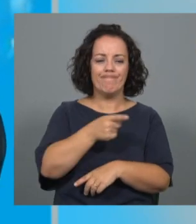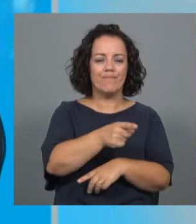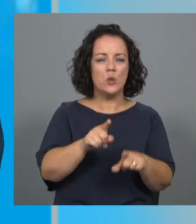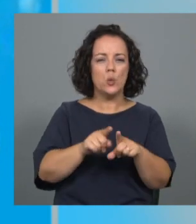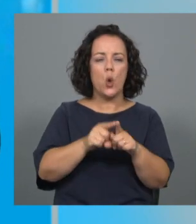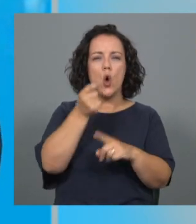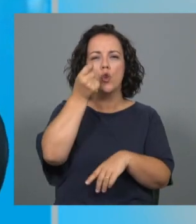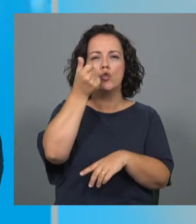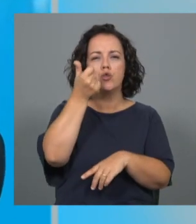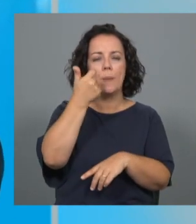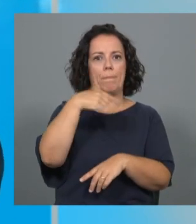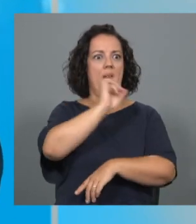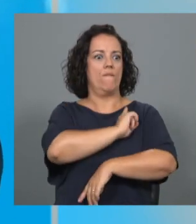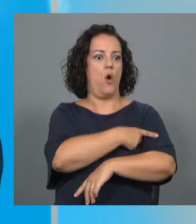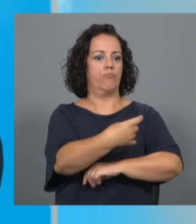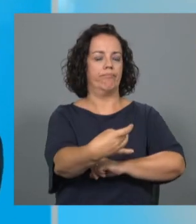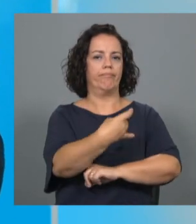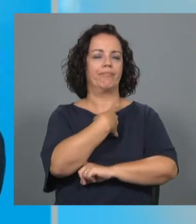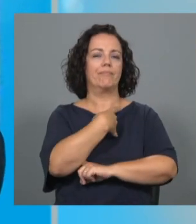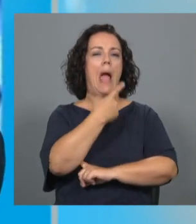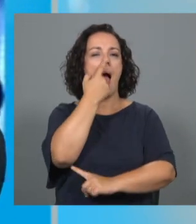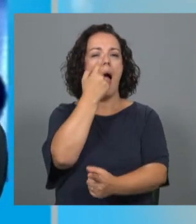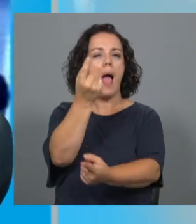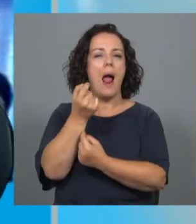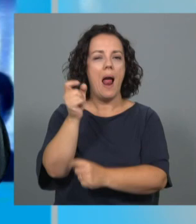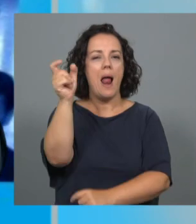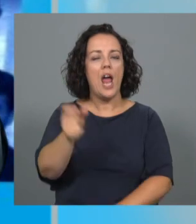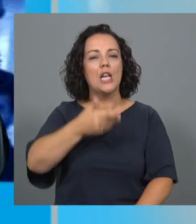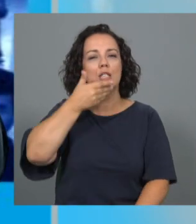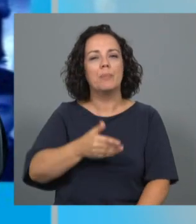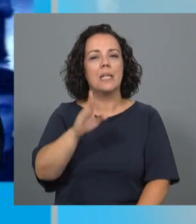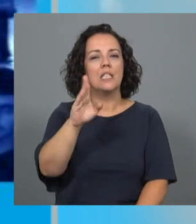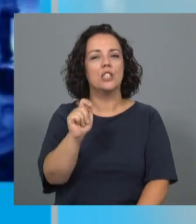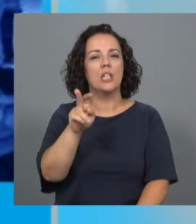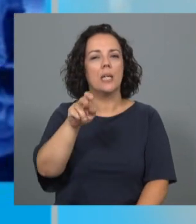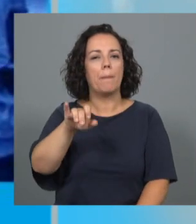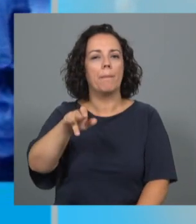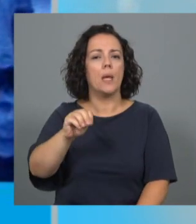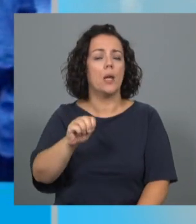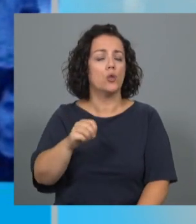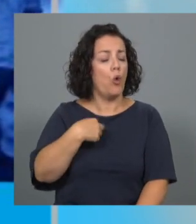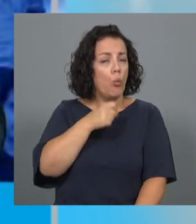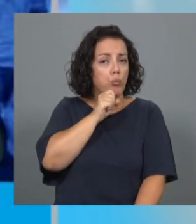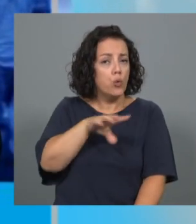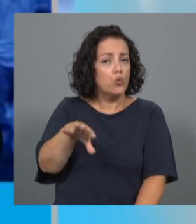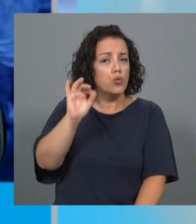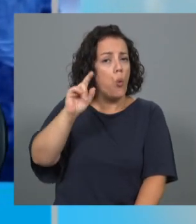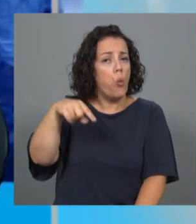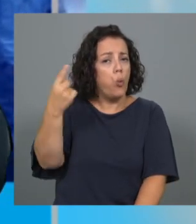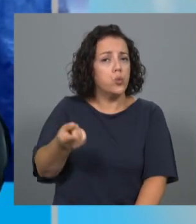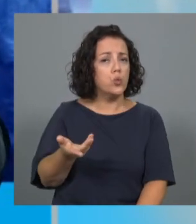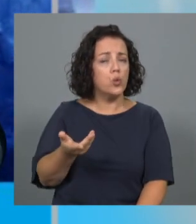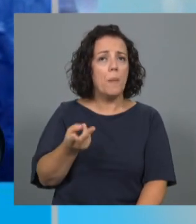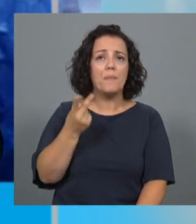à semelhança da experiência de Jeremias. Eu podia ter escolhido outra coisa, talvez uma vida que